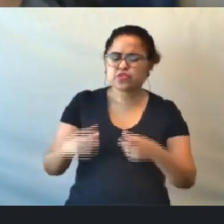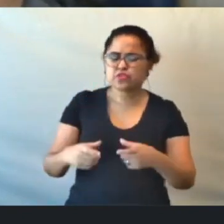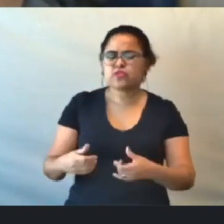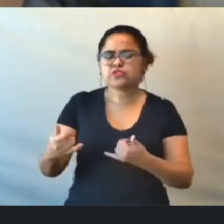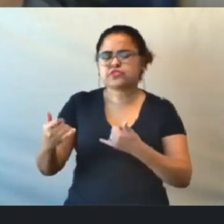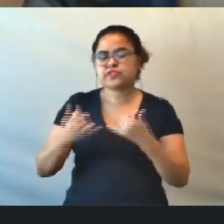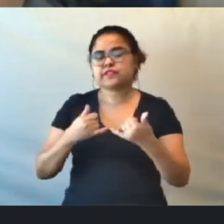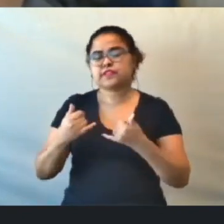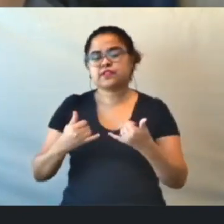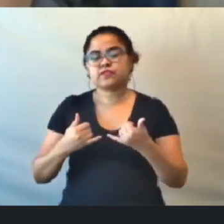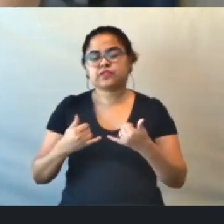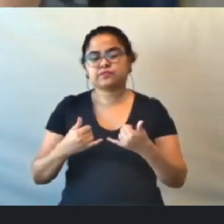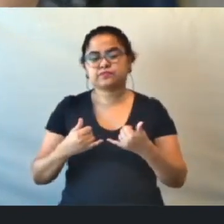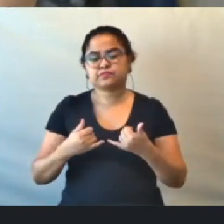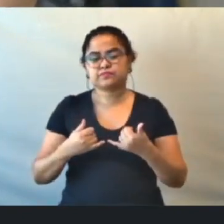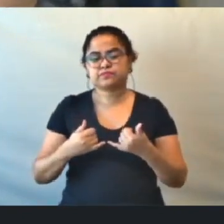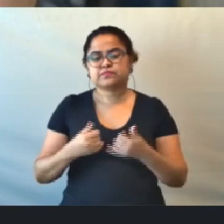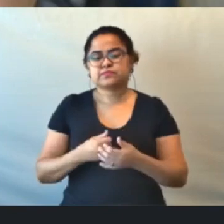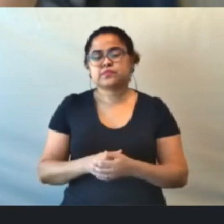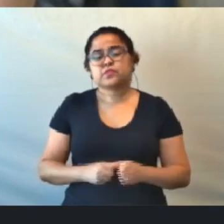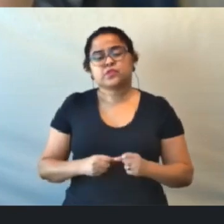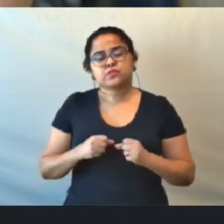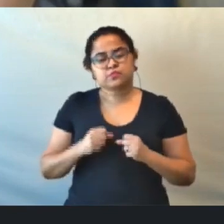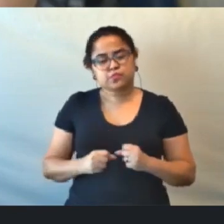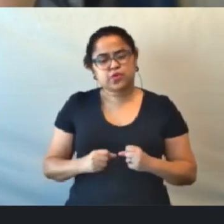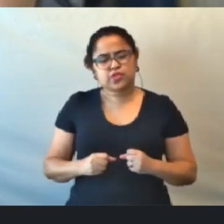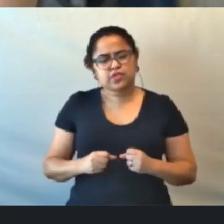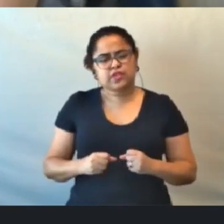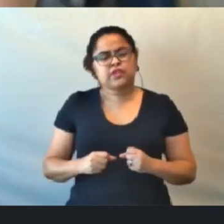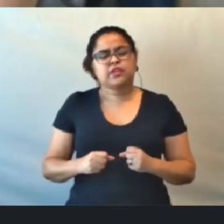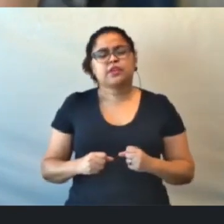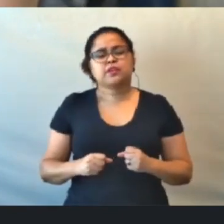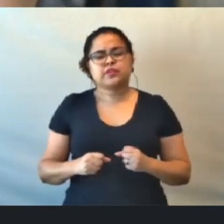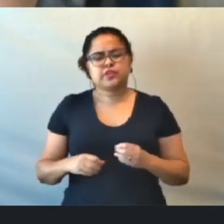essa informação e complementá-la para os senhores.